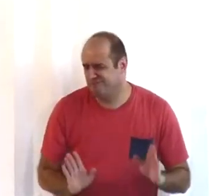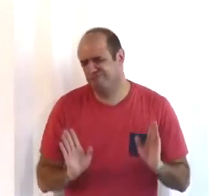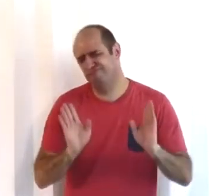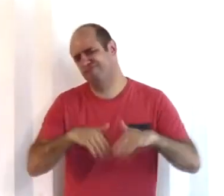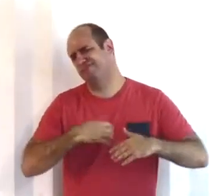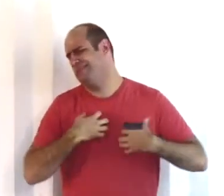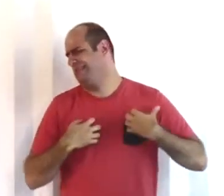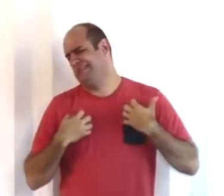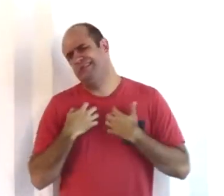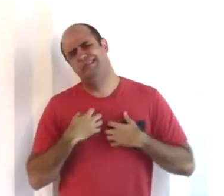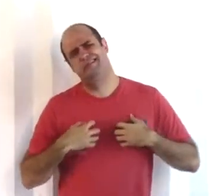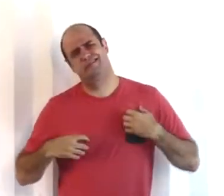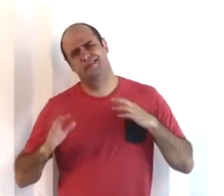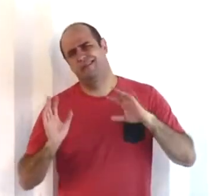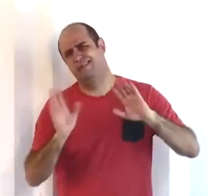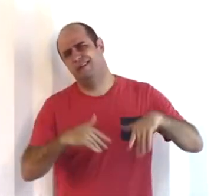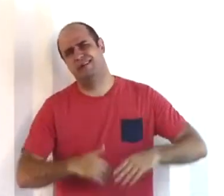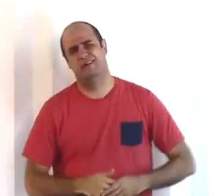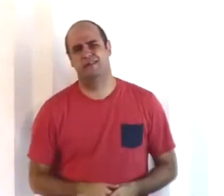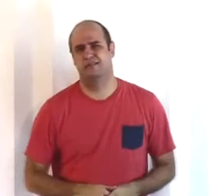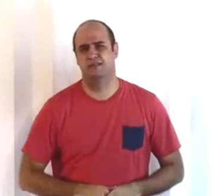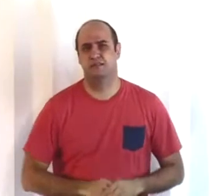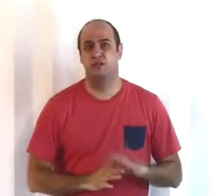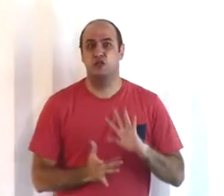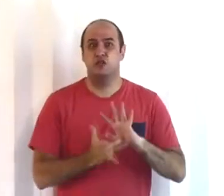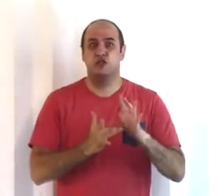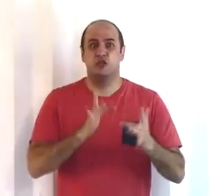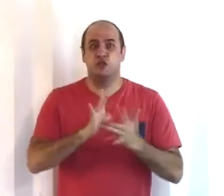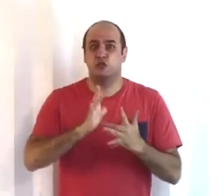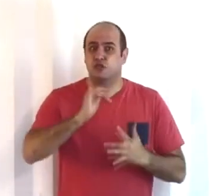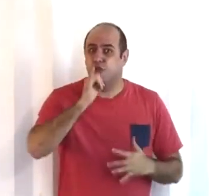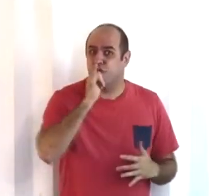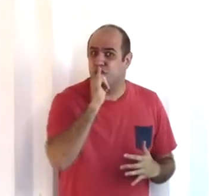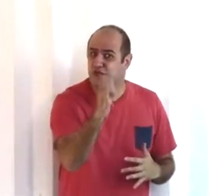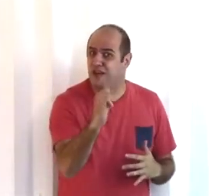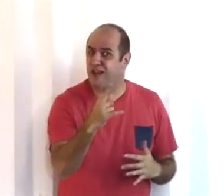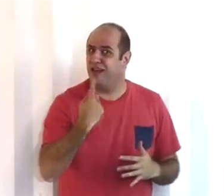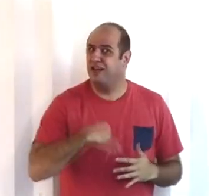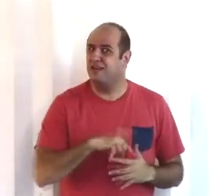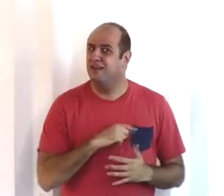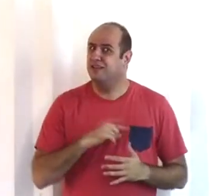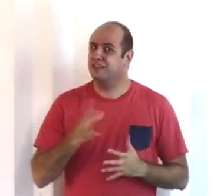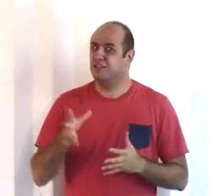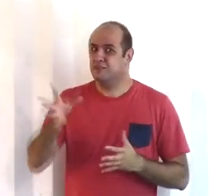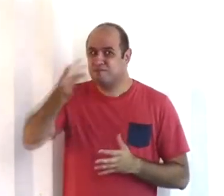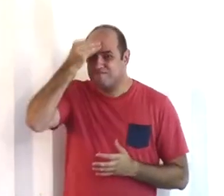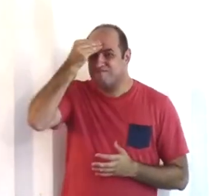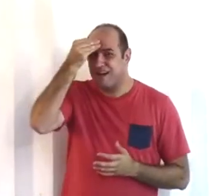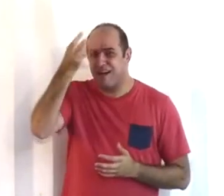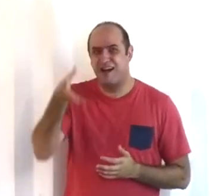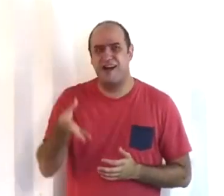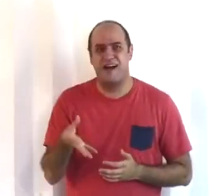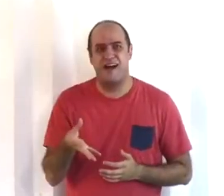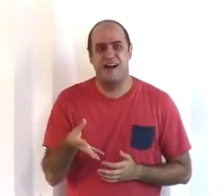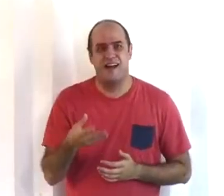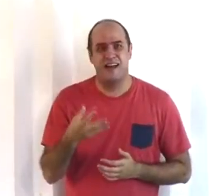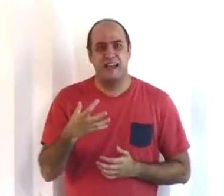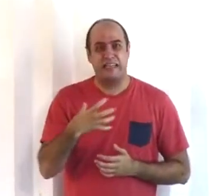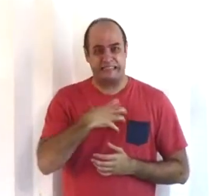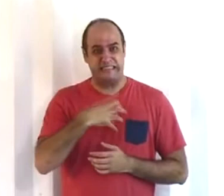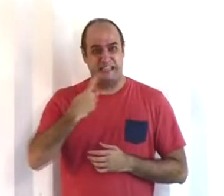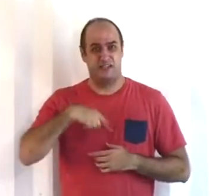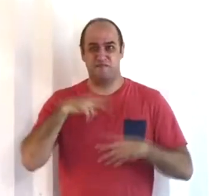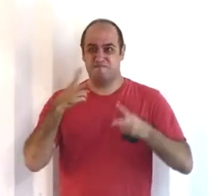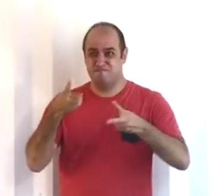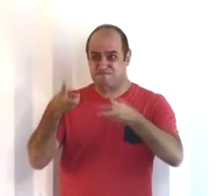ansiosos. Sabe, o Senhor Jesus Cristo nos dá uma chave. Se essa chave for virada, se esse clique for